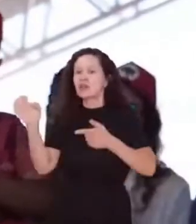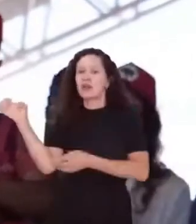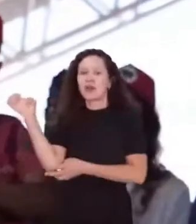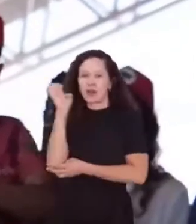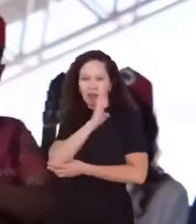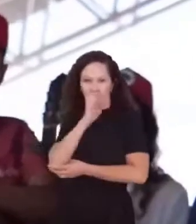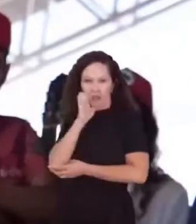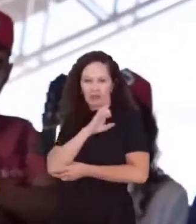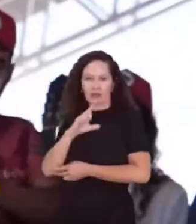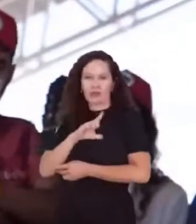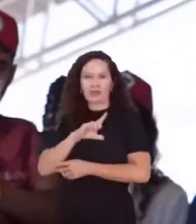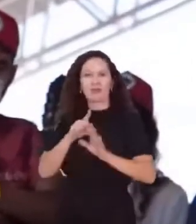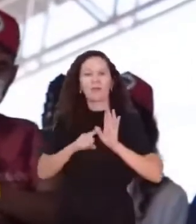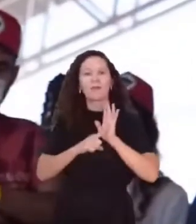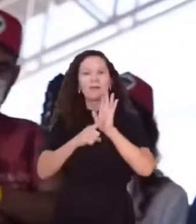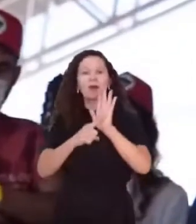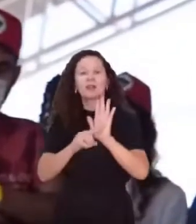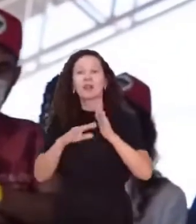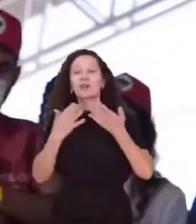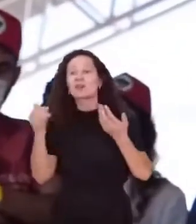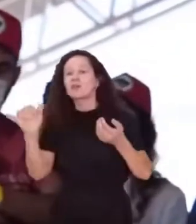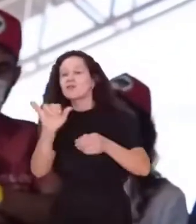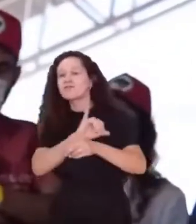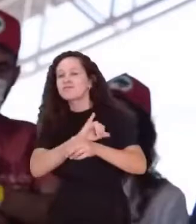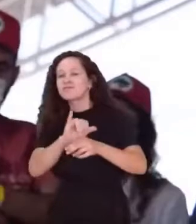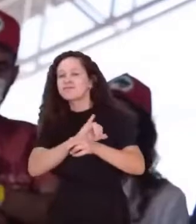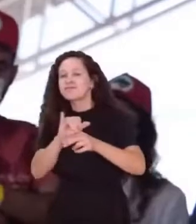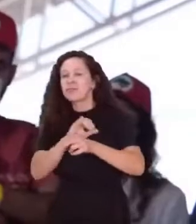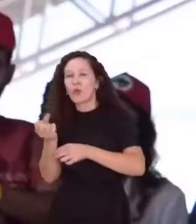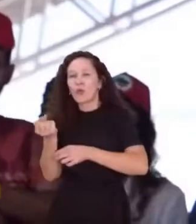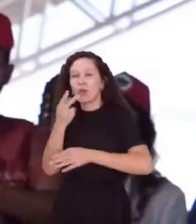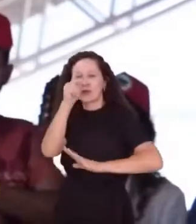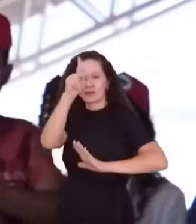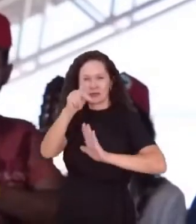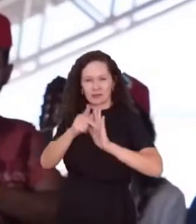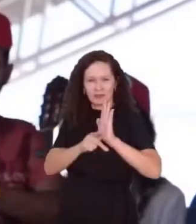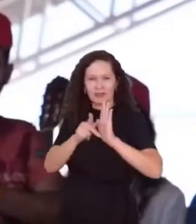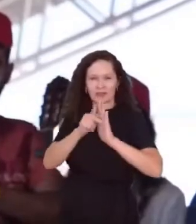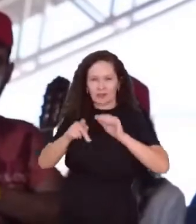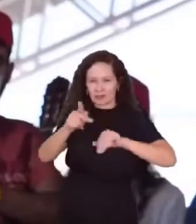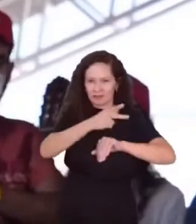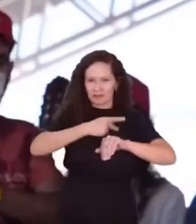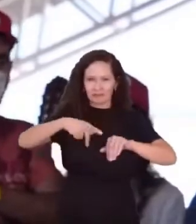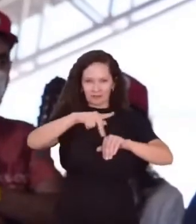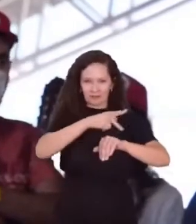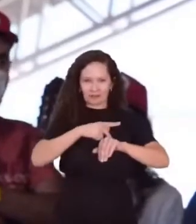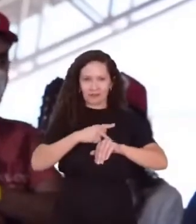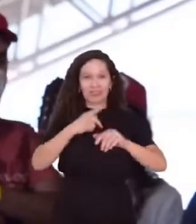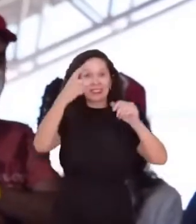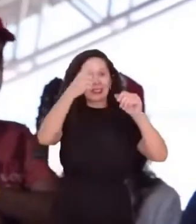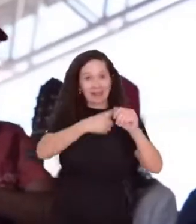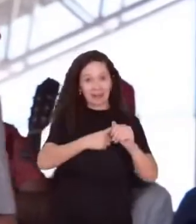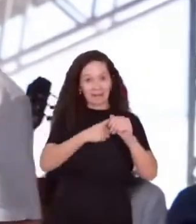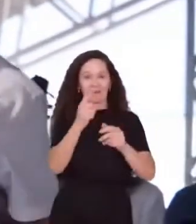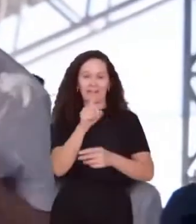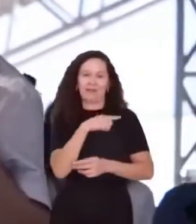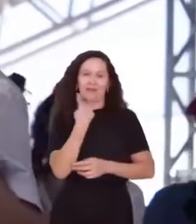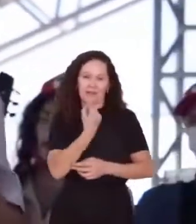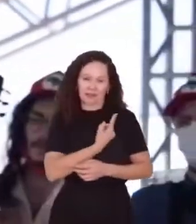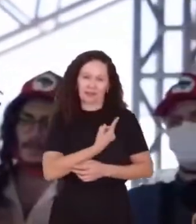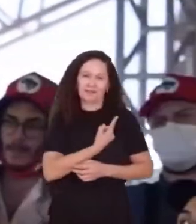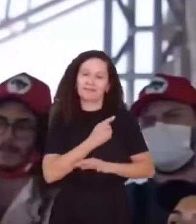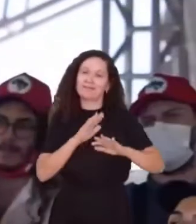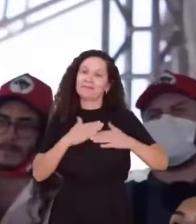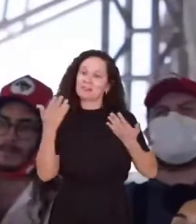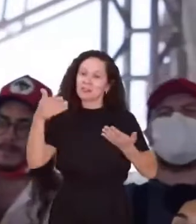os caminhos de um novo projeto de país que depende de nós. Então, aqui eu quero botar em